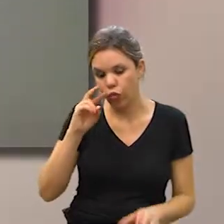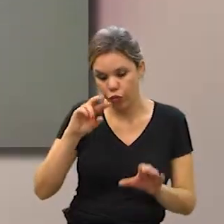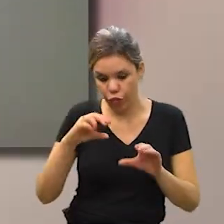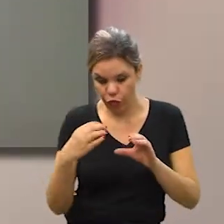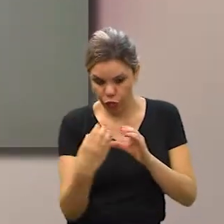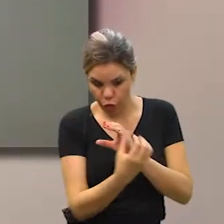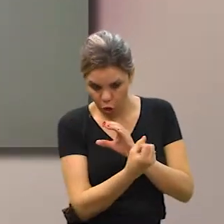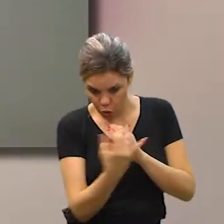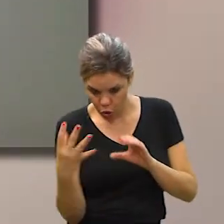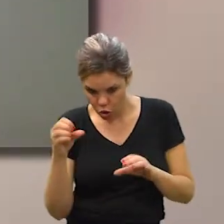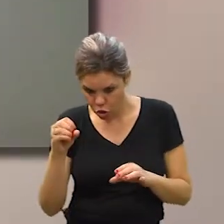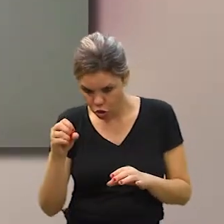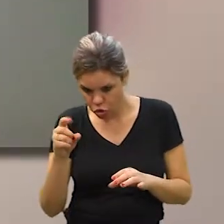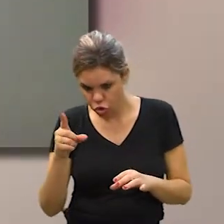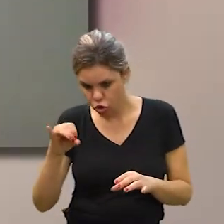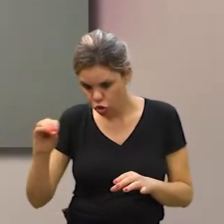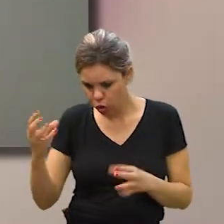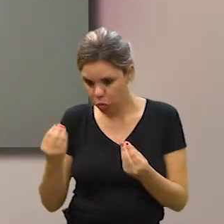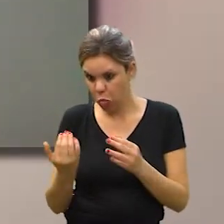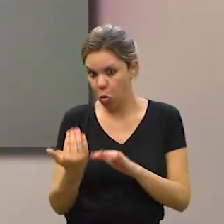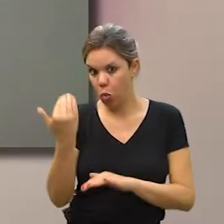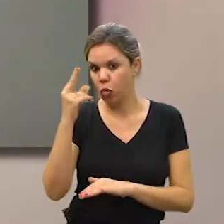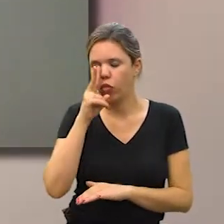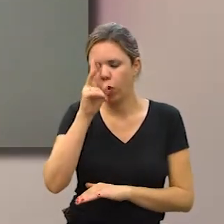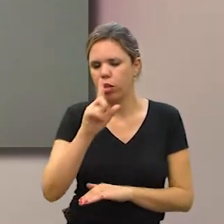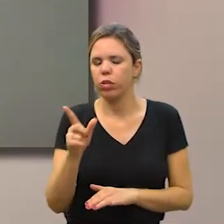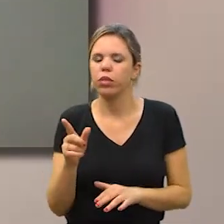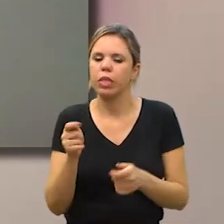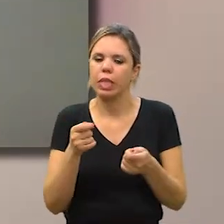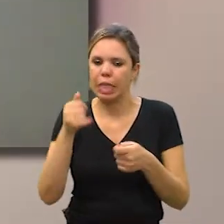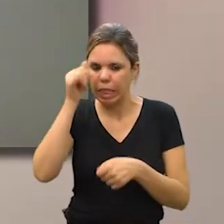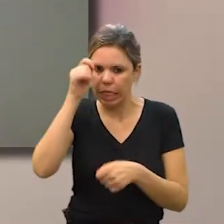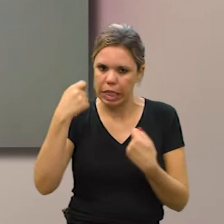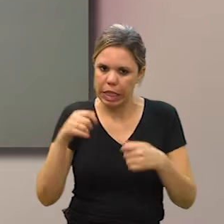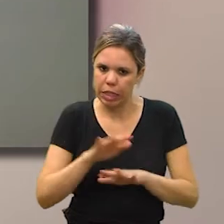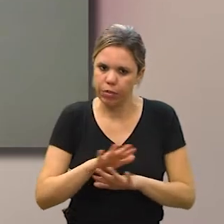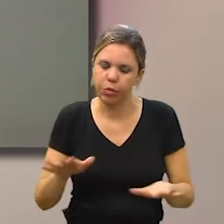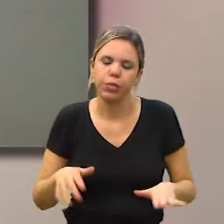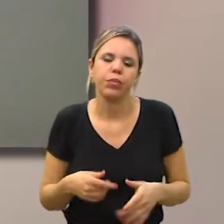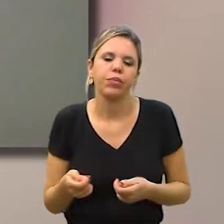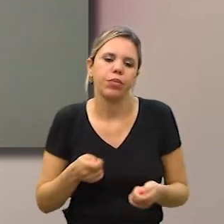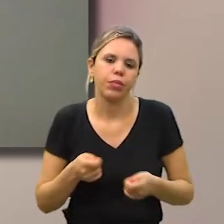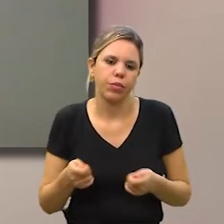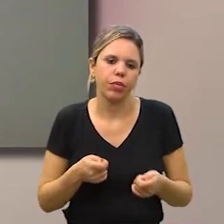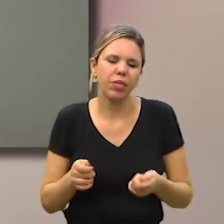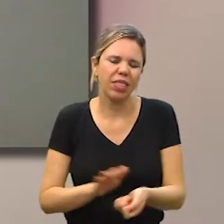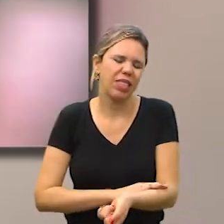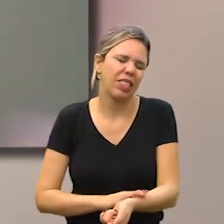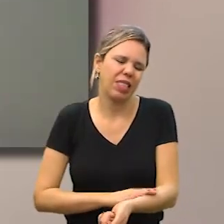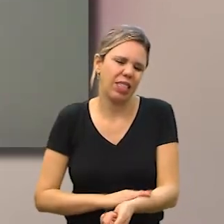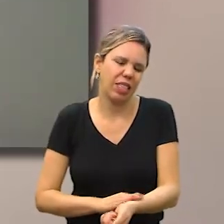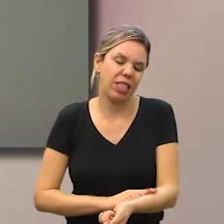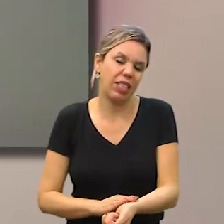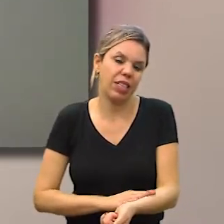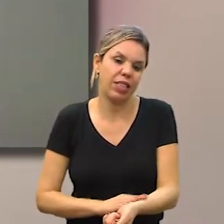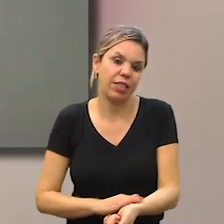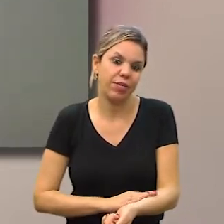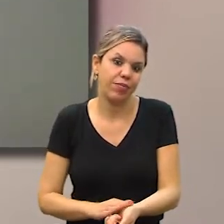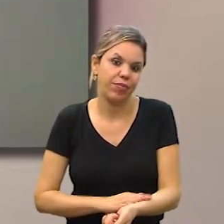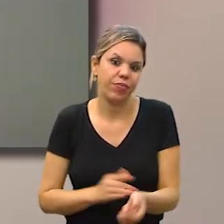e ver se a quantidade de sódio é muito alto isso tem que ser evitar controlar o estresse